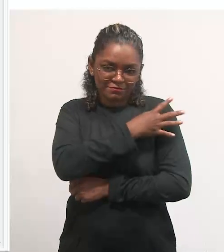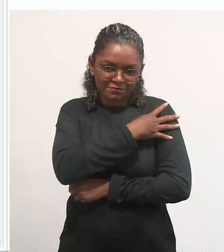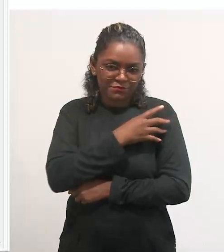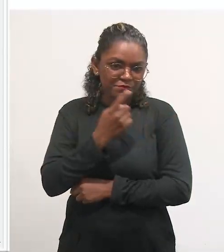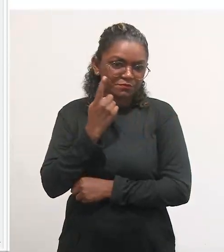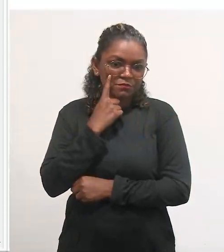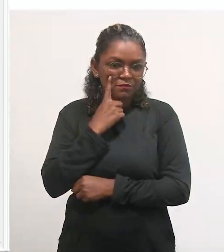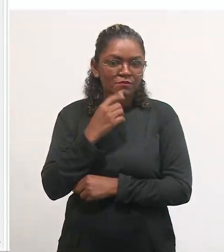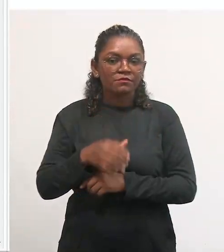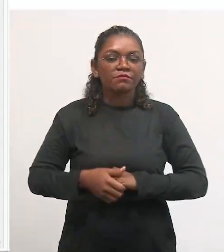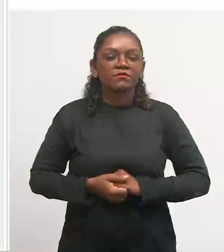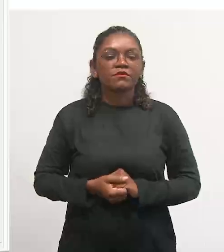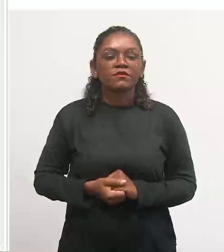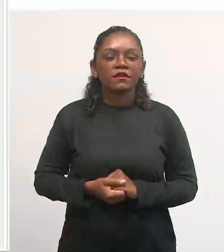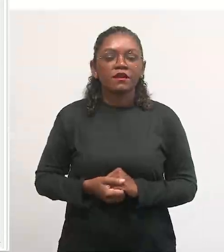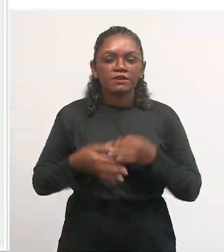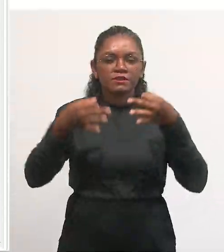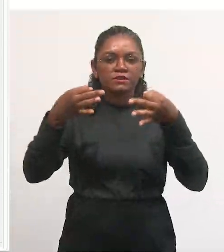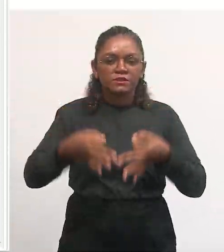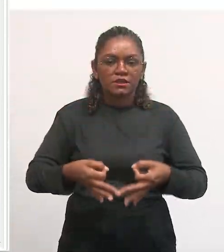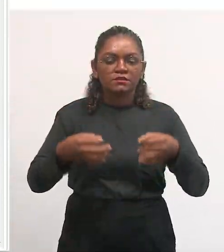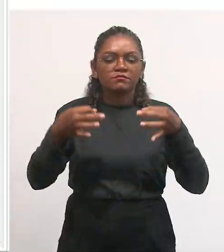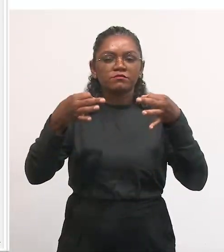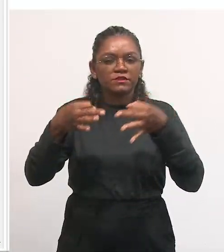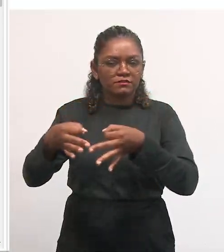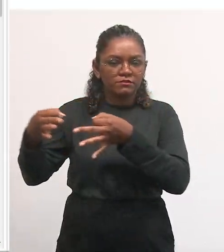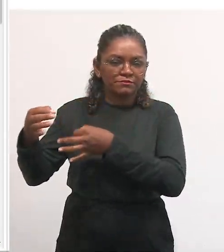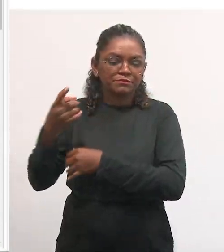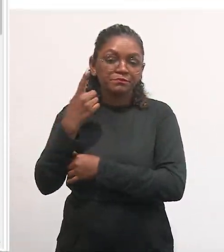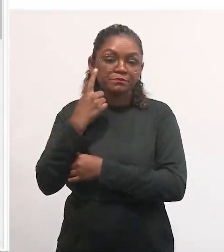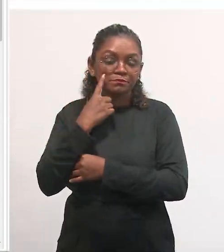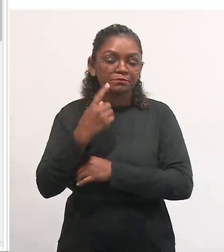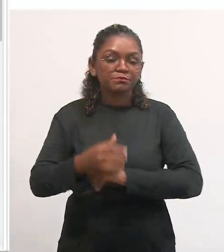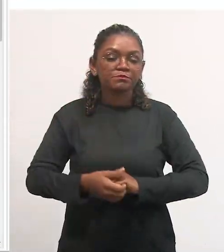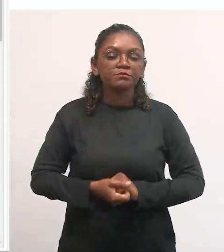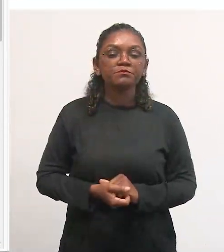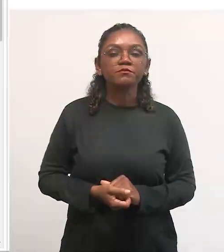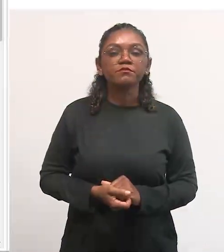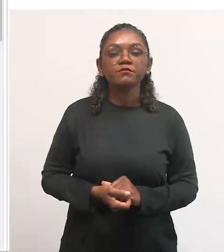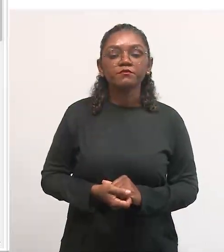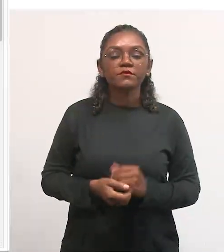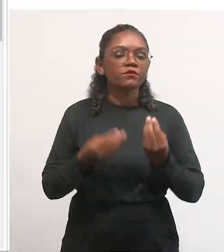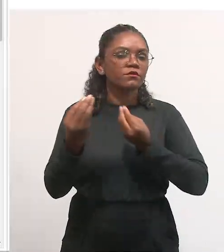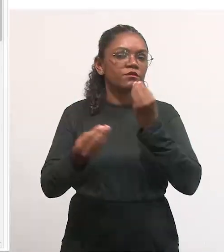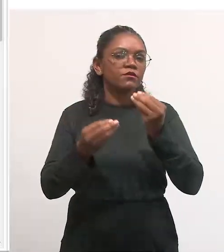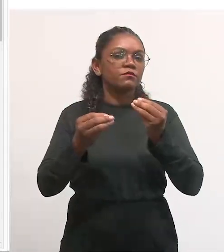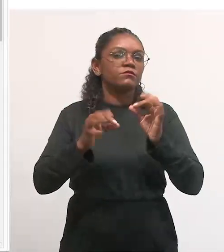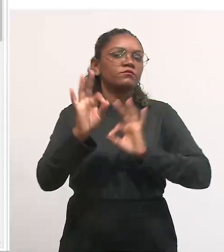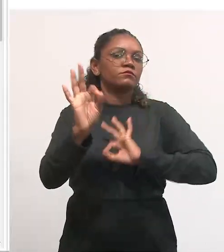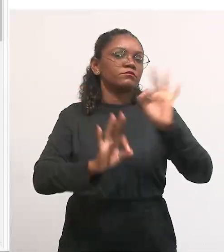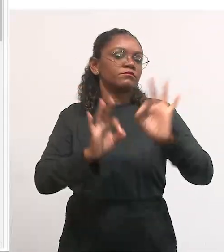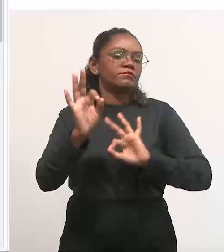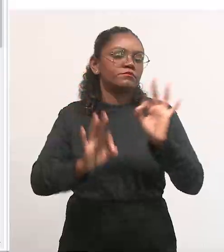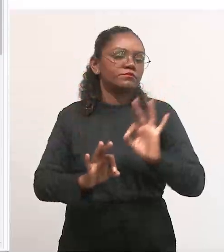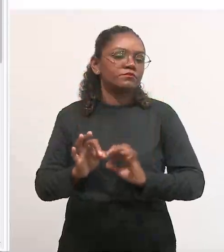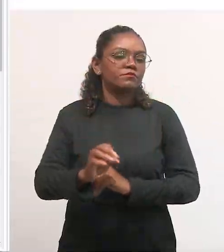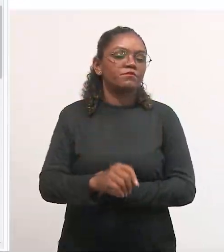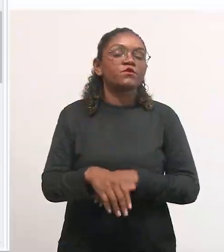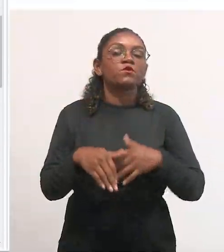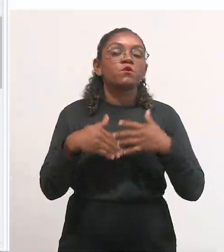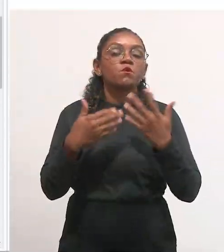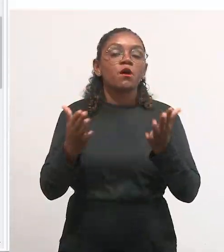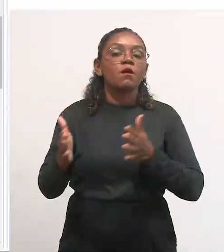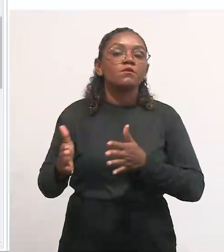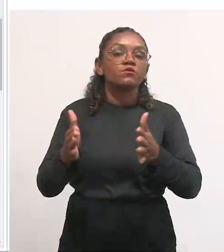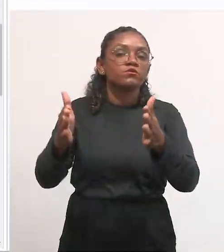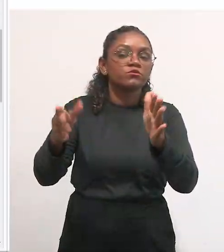há controvérsia sobre o ensino fundamental. Então, na forma de organização, ela vai dizer, olha, qual que é o percurso